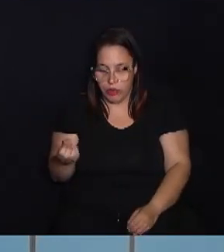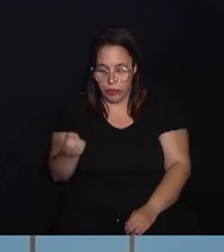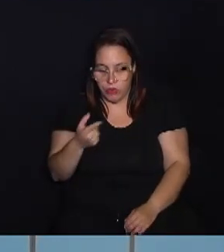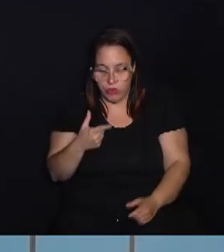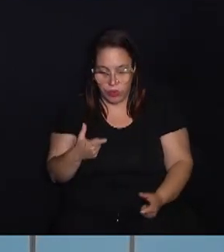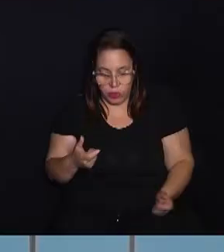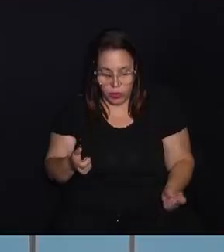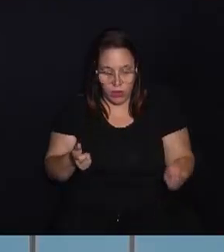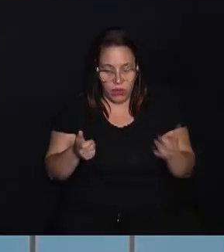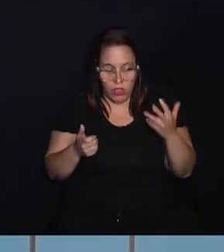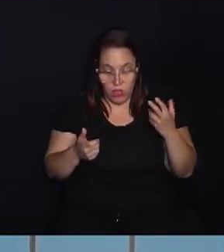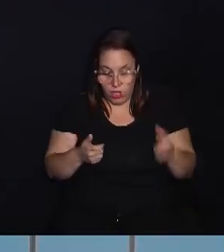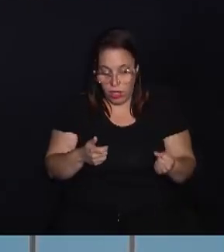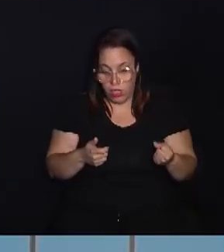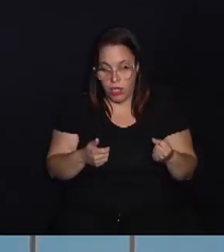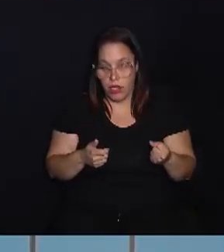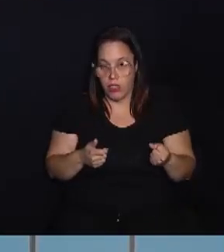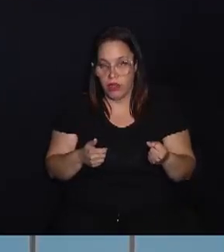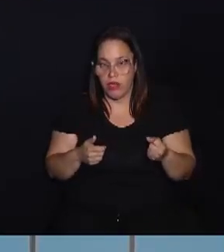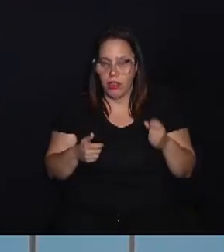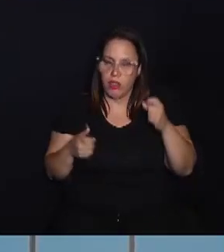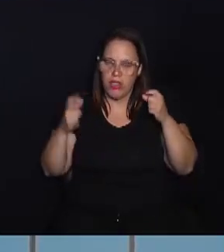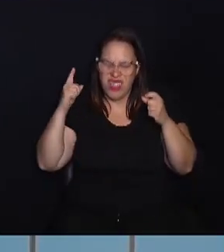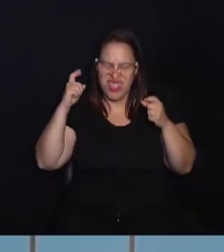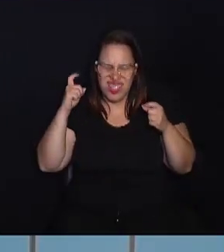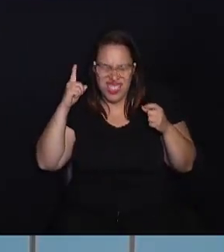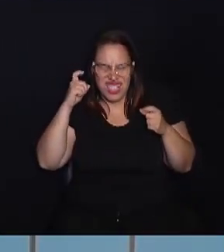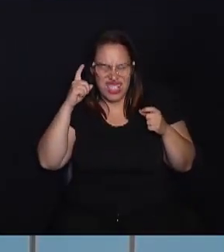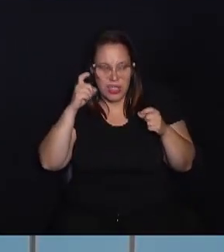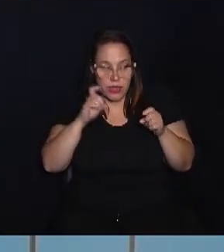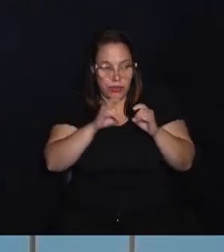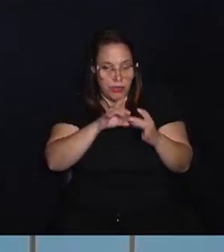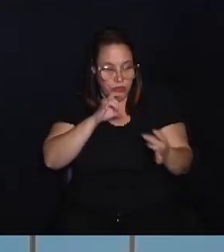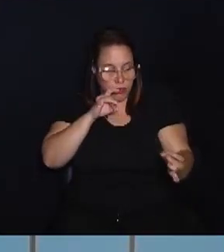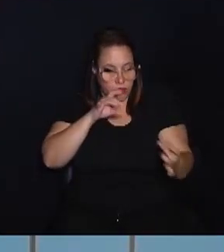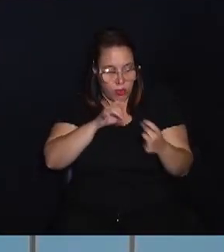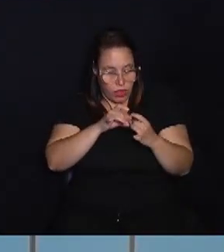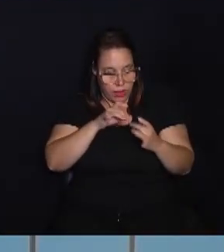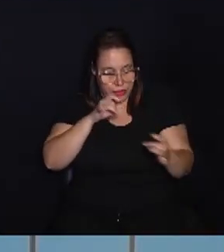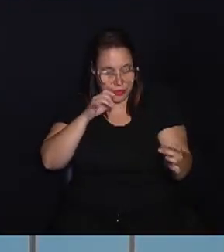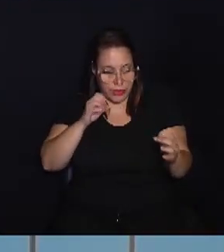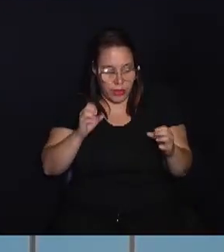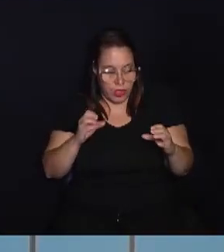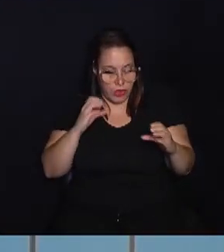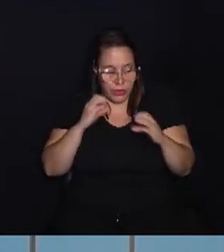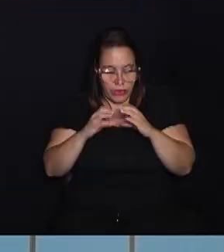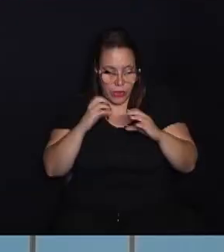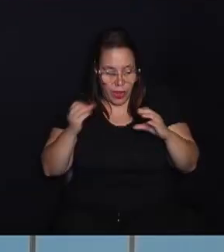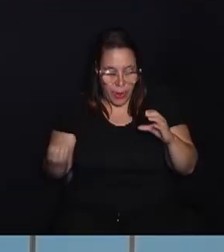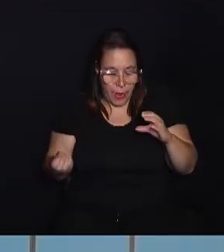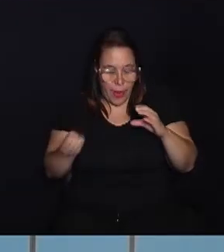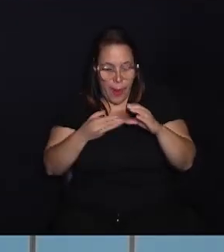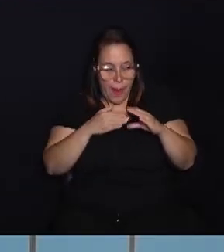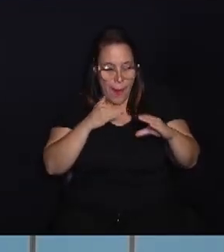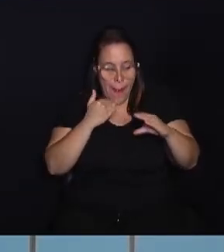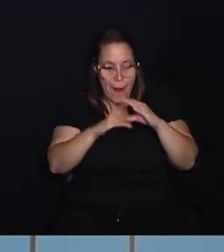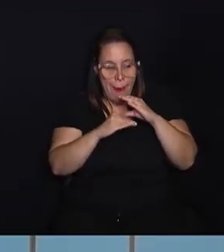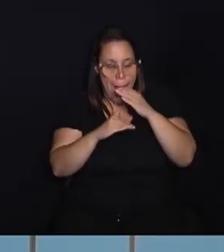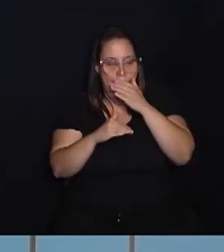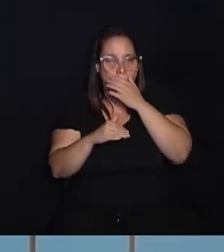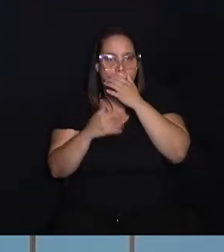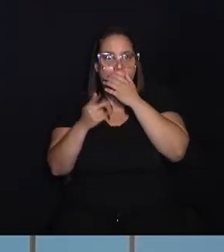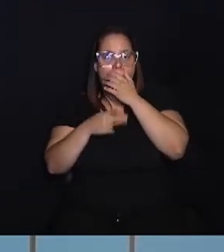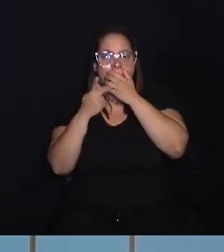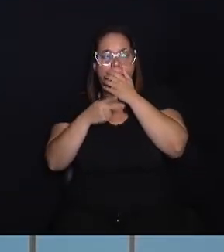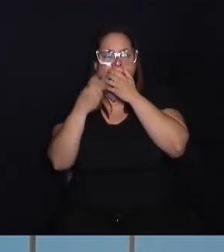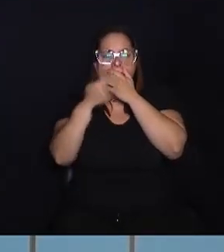ruídos. Se você não tiver um feedback para quem você mandou a comunicação, você não sabe que se o que você falou, o